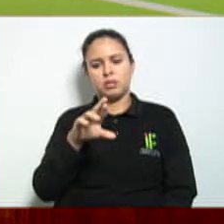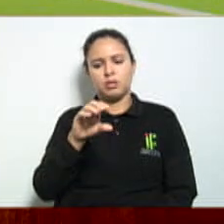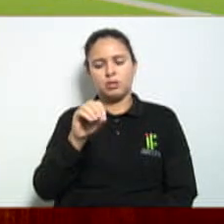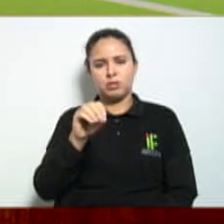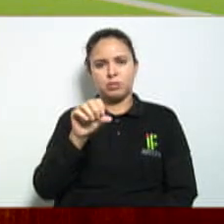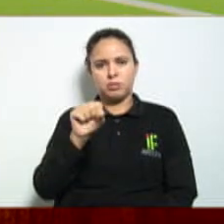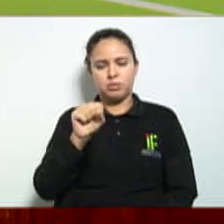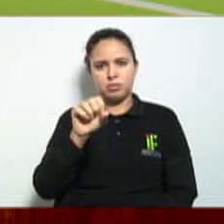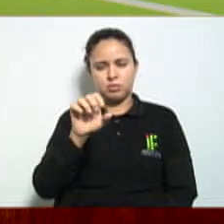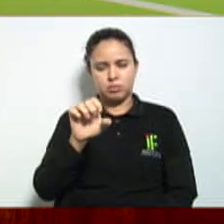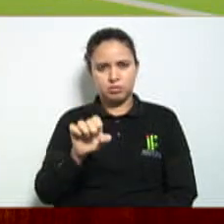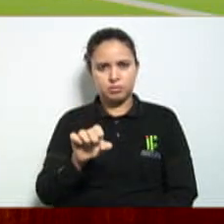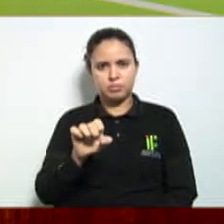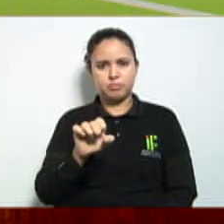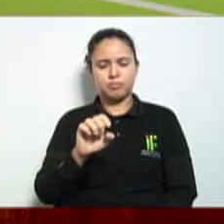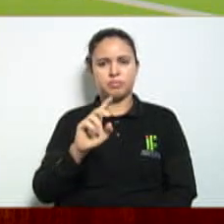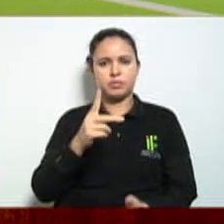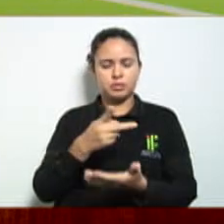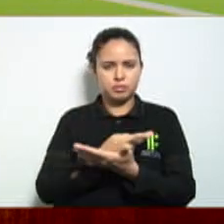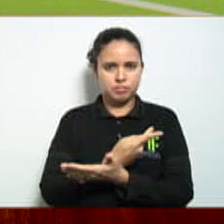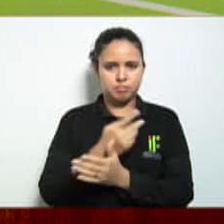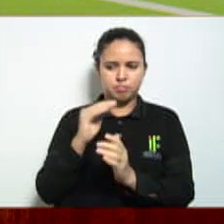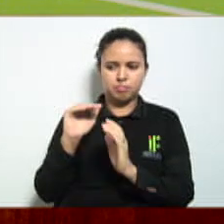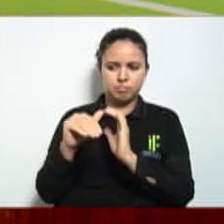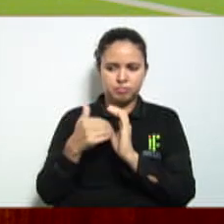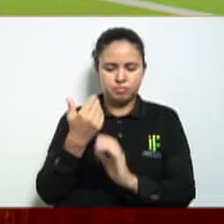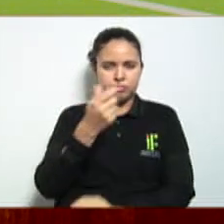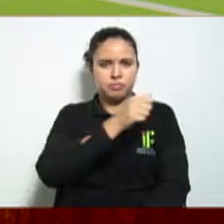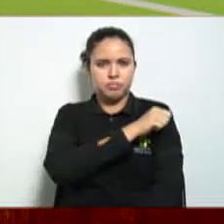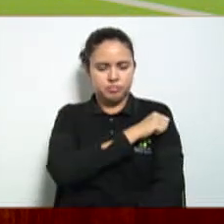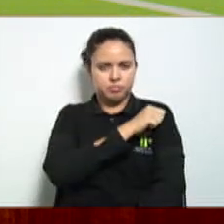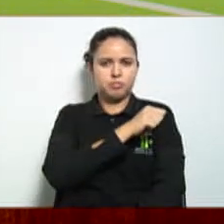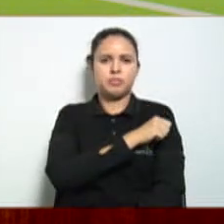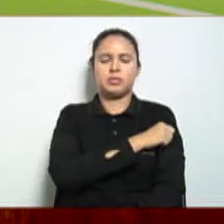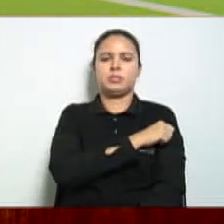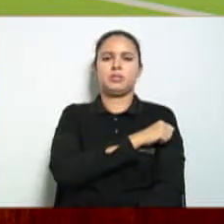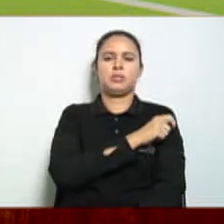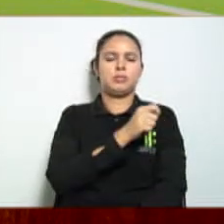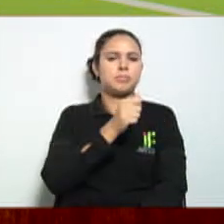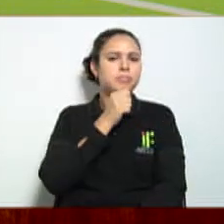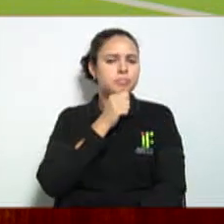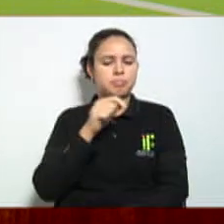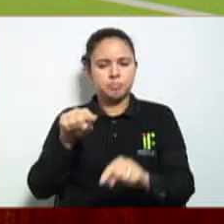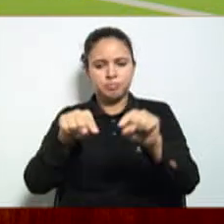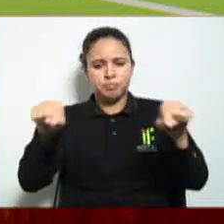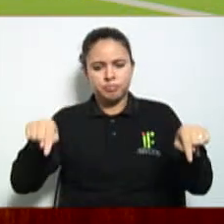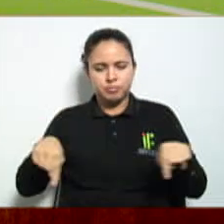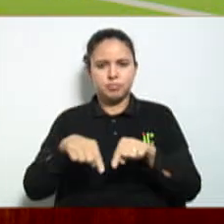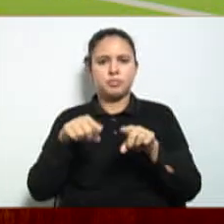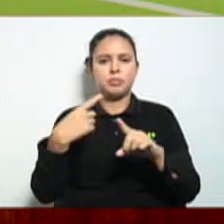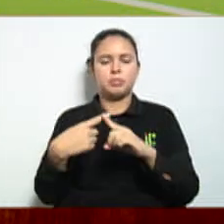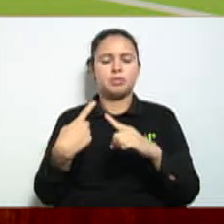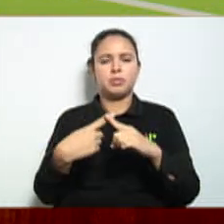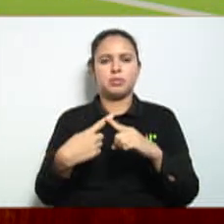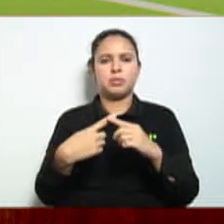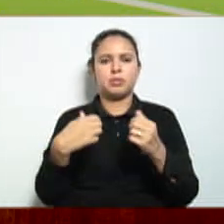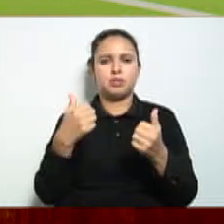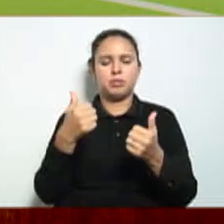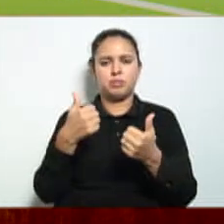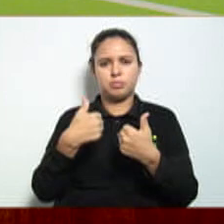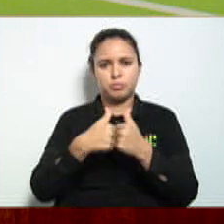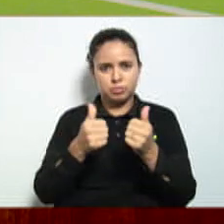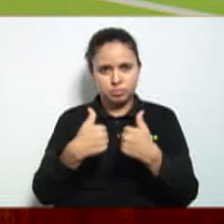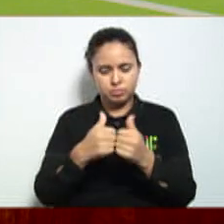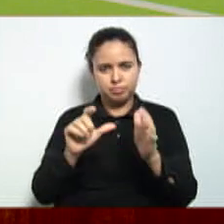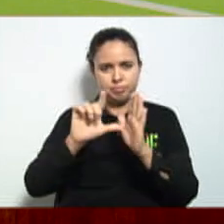nossa tutora, acabou enviando que os alunos não puderam assistir a nossa aula por conta do atraso do ônibus, né? E